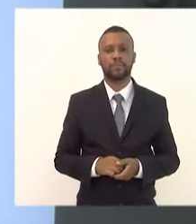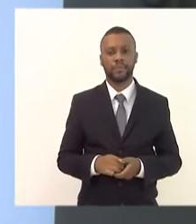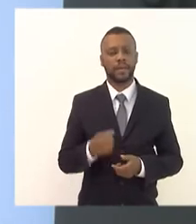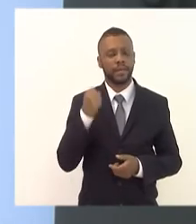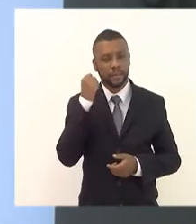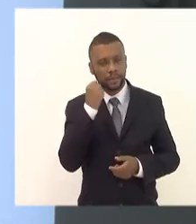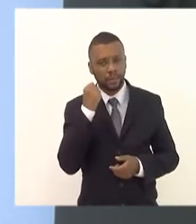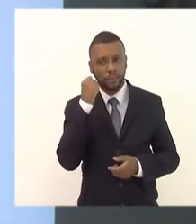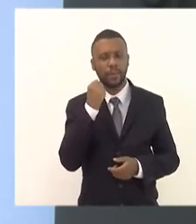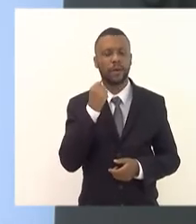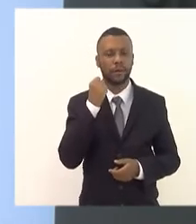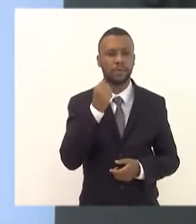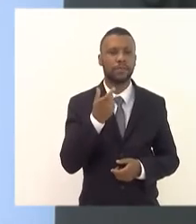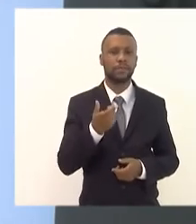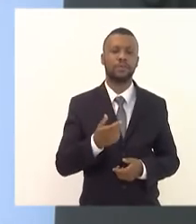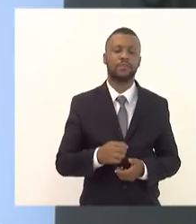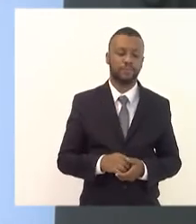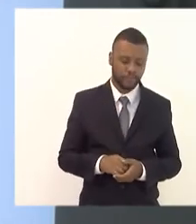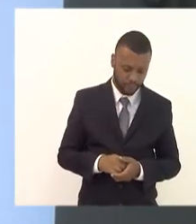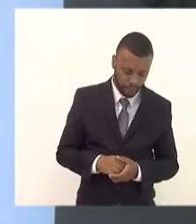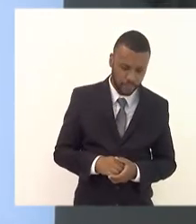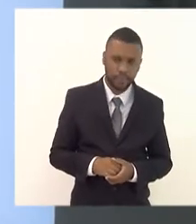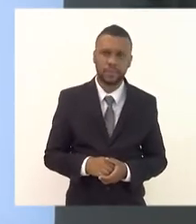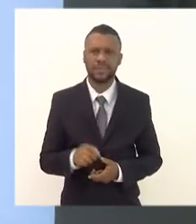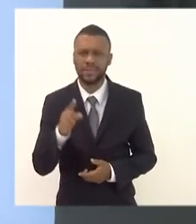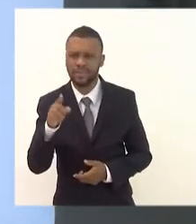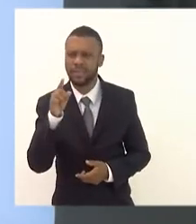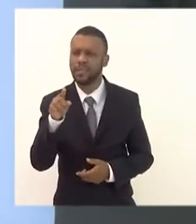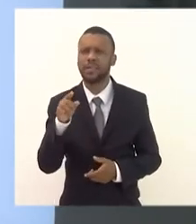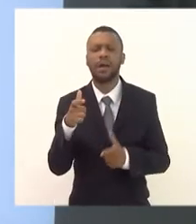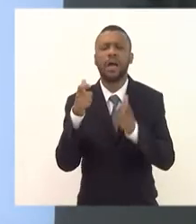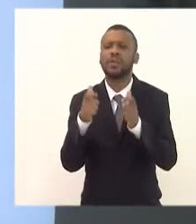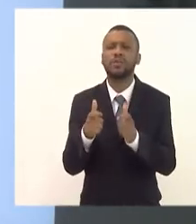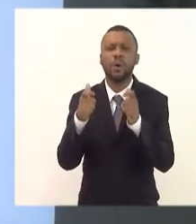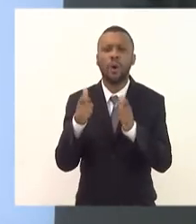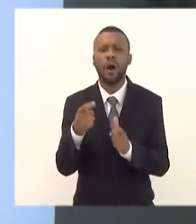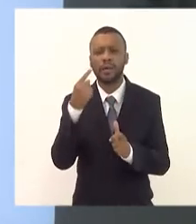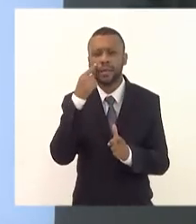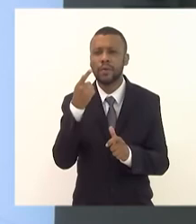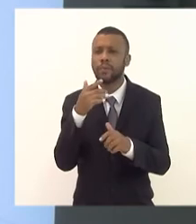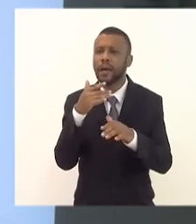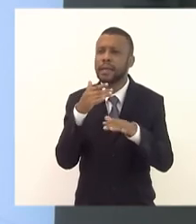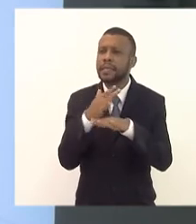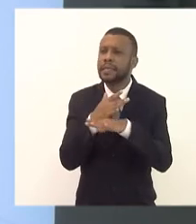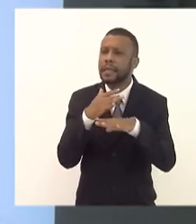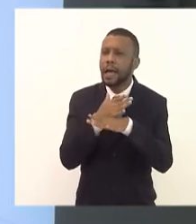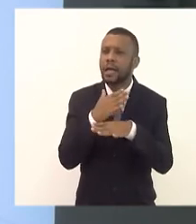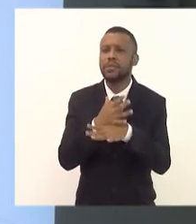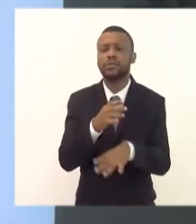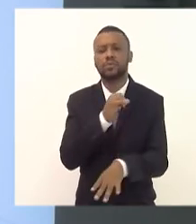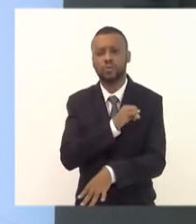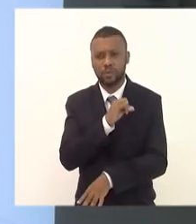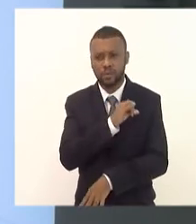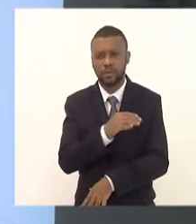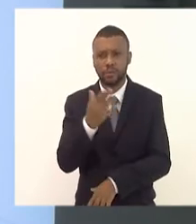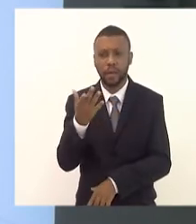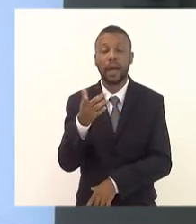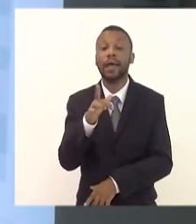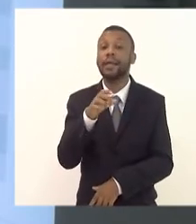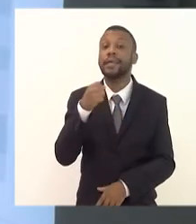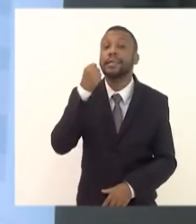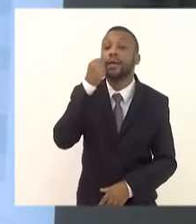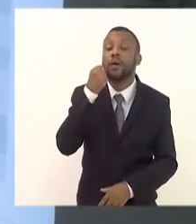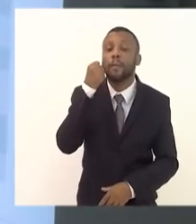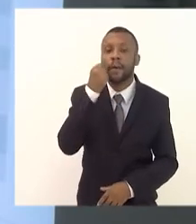Seropédica. Esse macaco onde é? Porque tem macaco aqui na cidade do Rio de Janeiro. Tem. Esse aí é Seropédica, aquele é Seropédica.